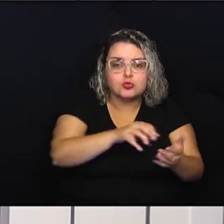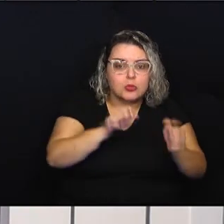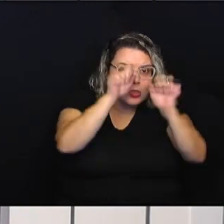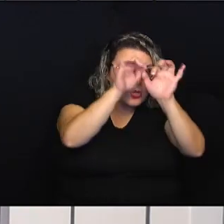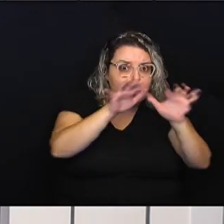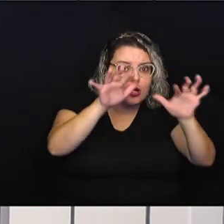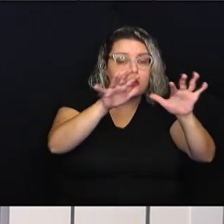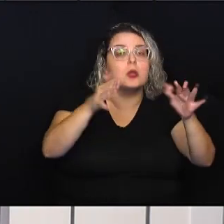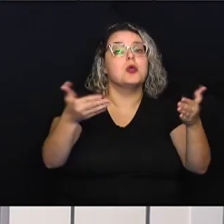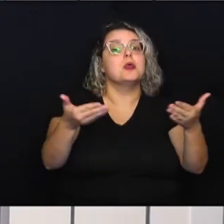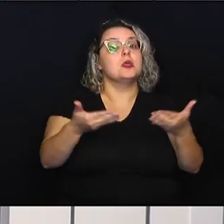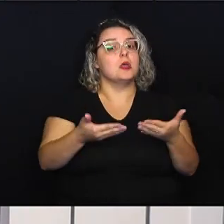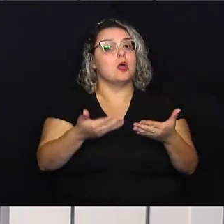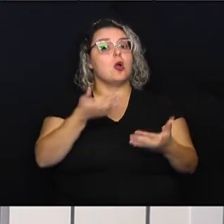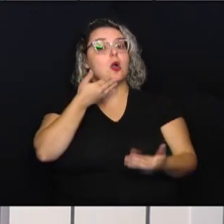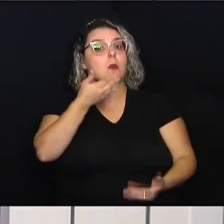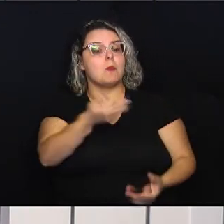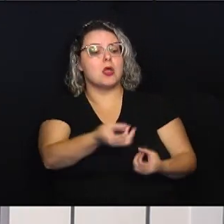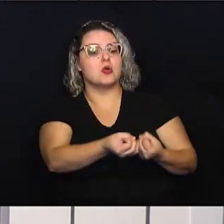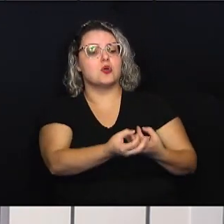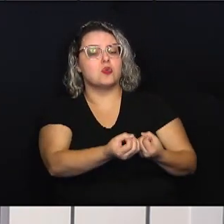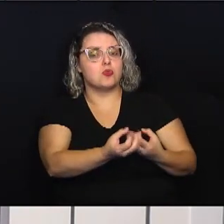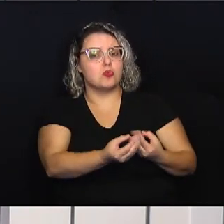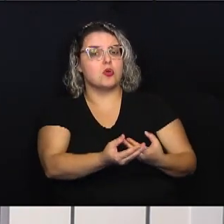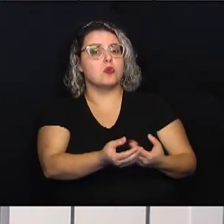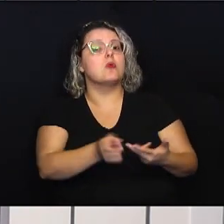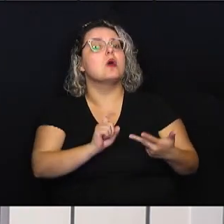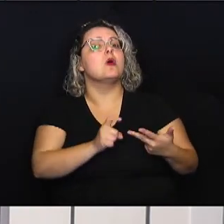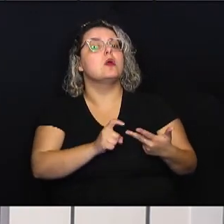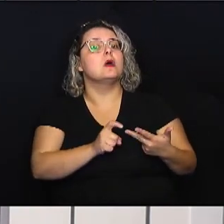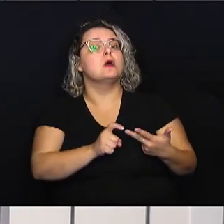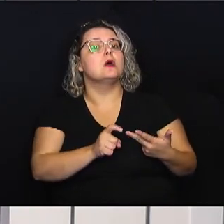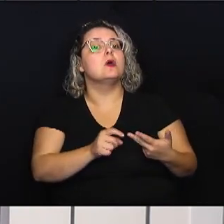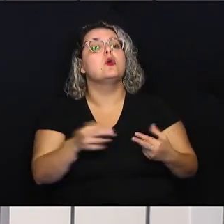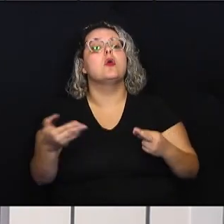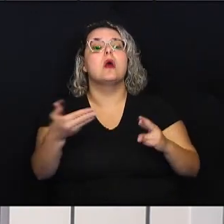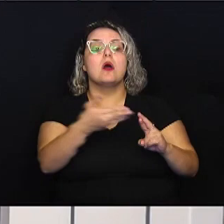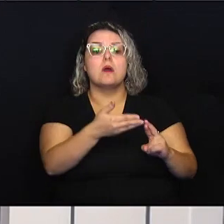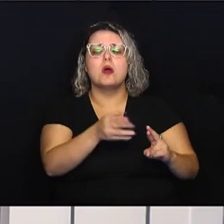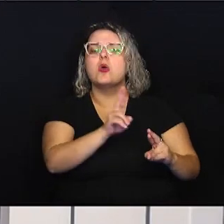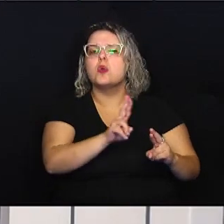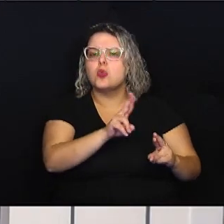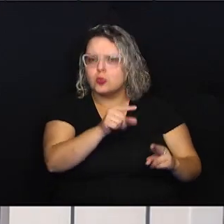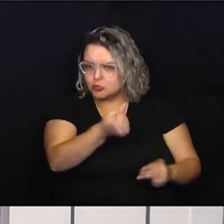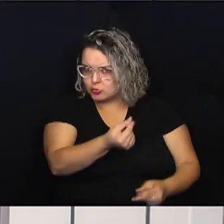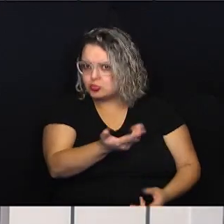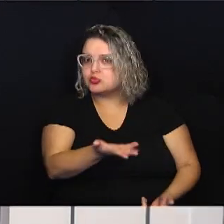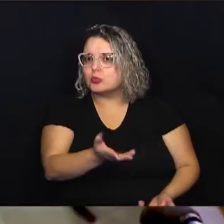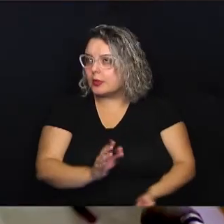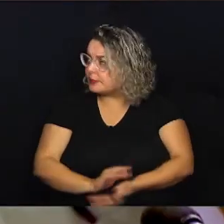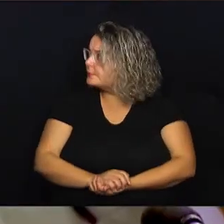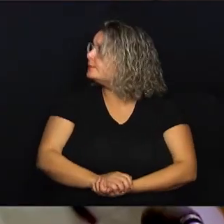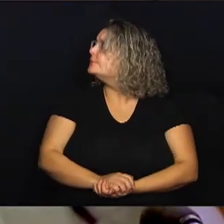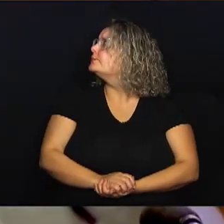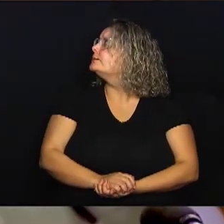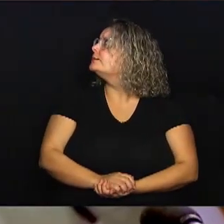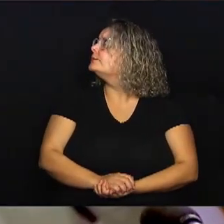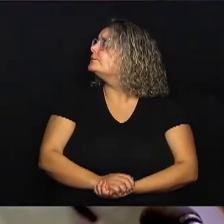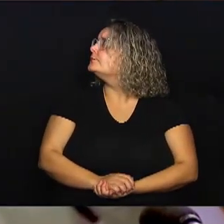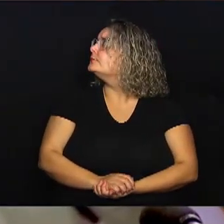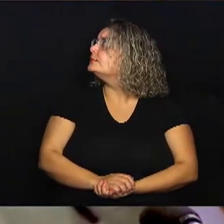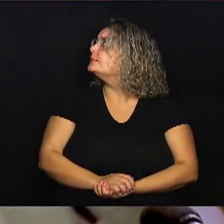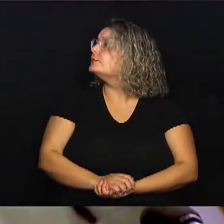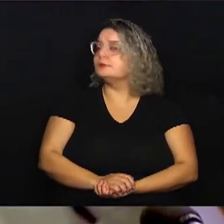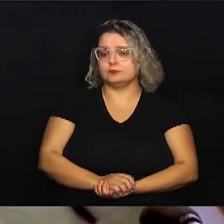E agora ele solicita informações ao Executivo referente à utilização deste recurso.